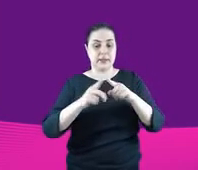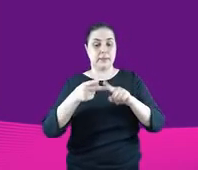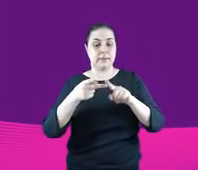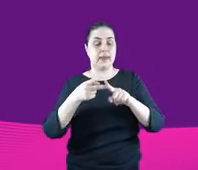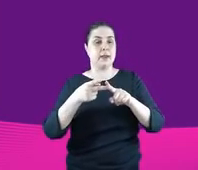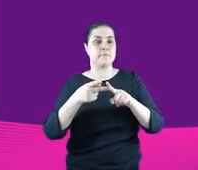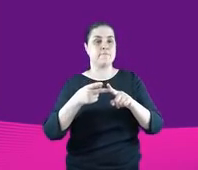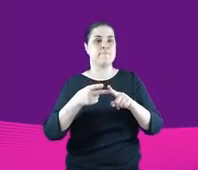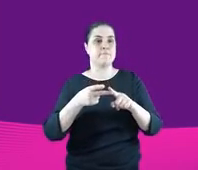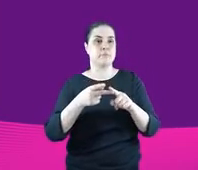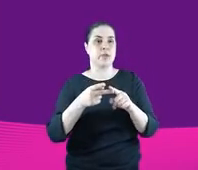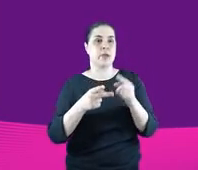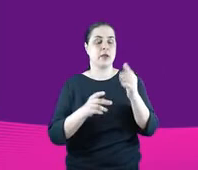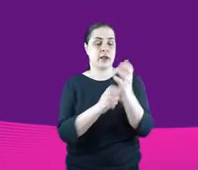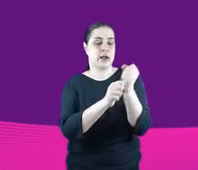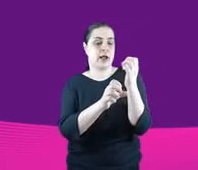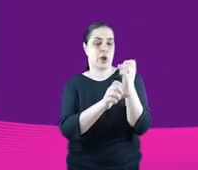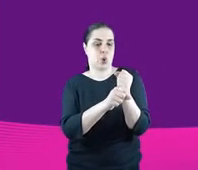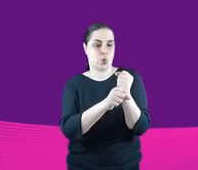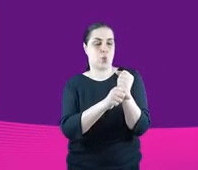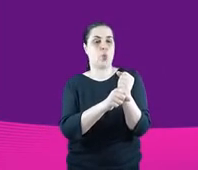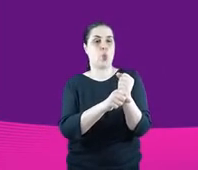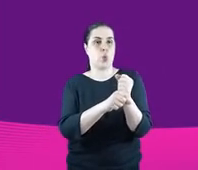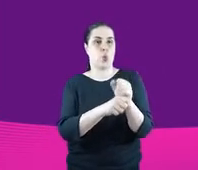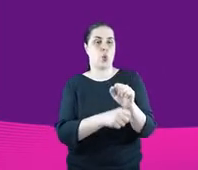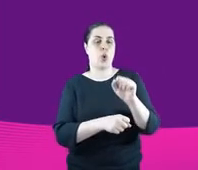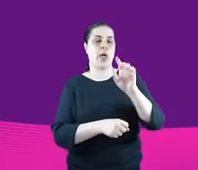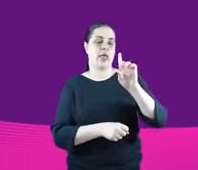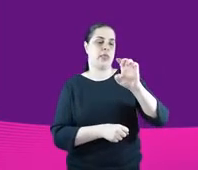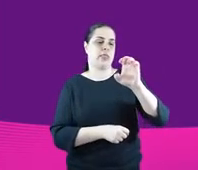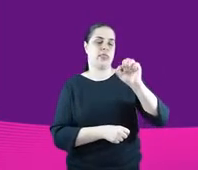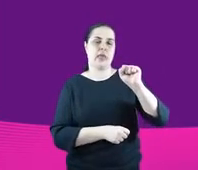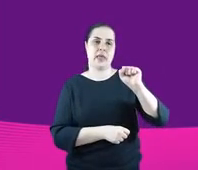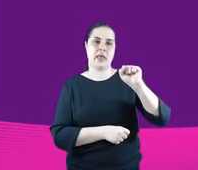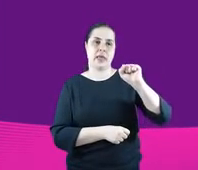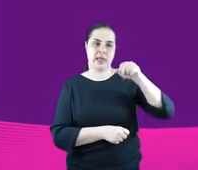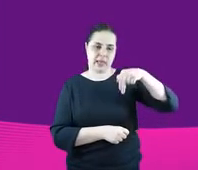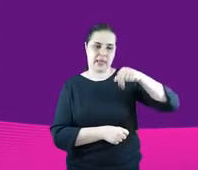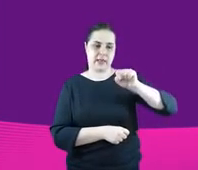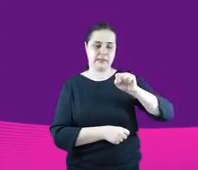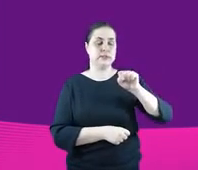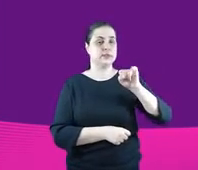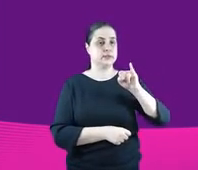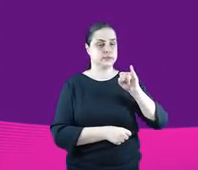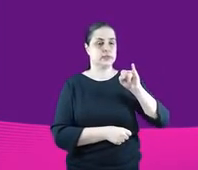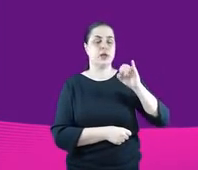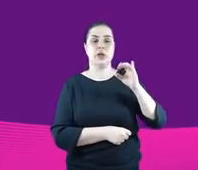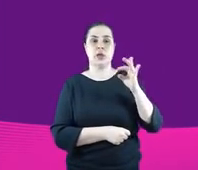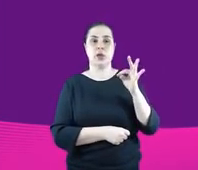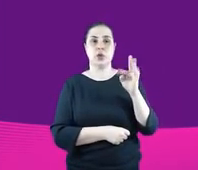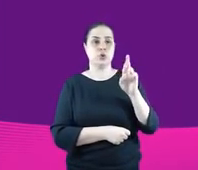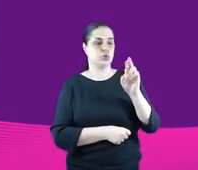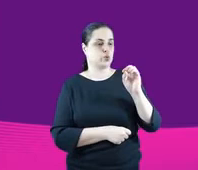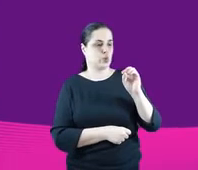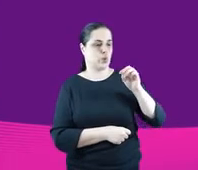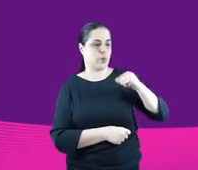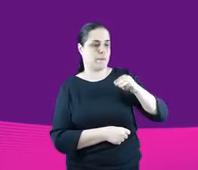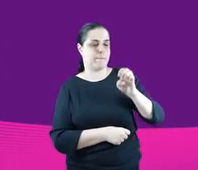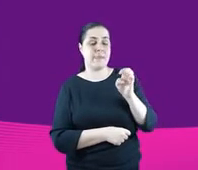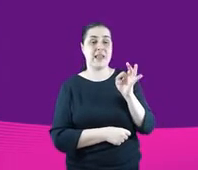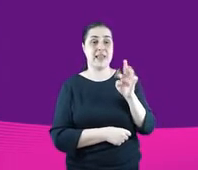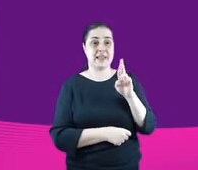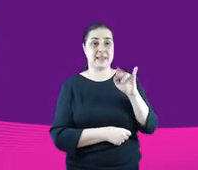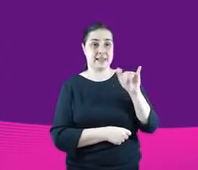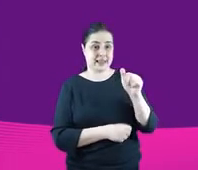as pacientes, principalmente naquelas acima de 65 anos, ou com risco maior de osteoporose, ou naquelas pacientes que vão fazer uso